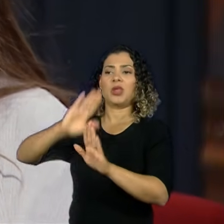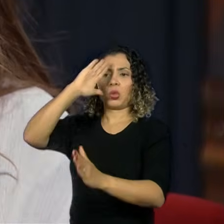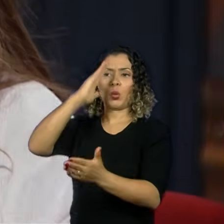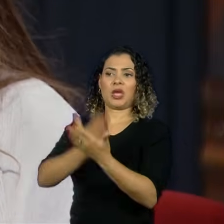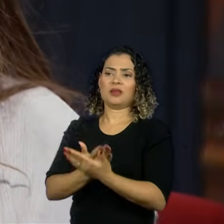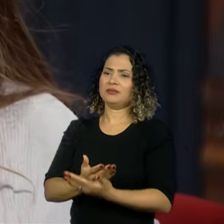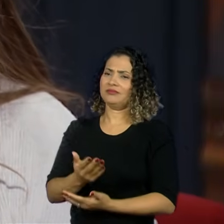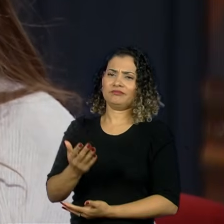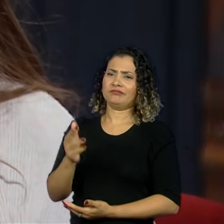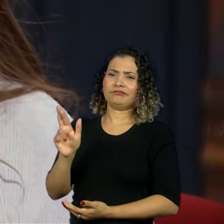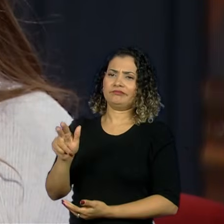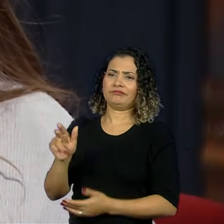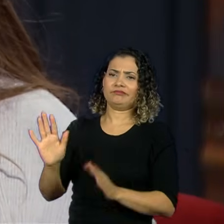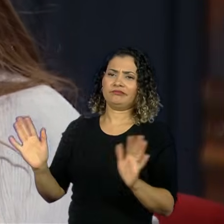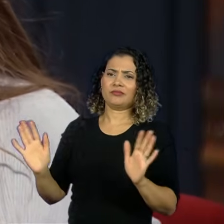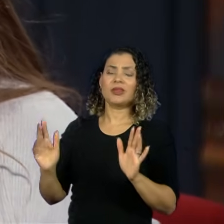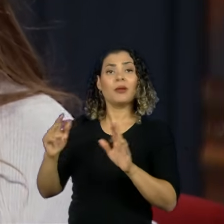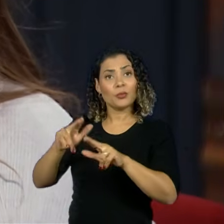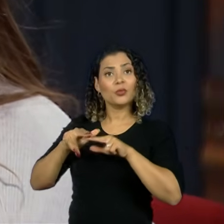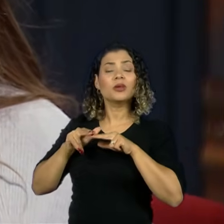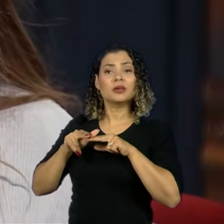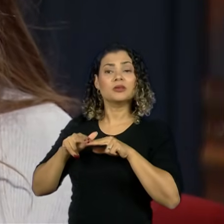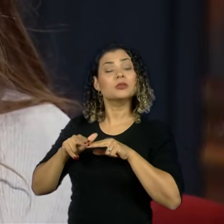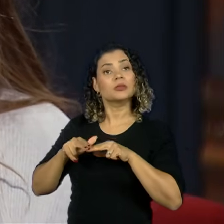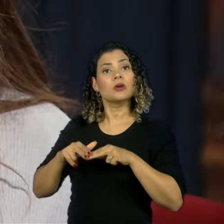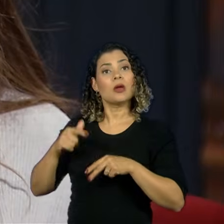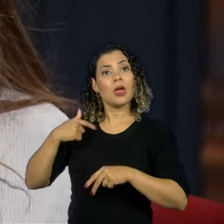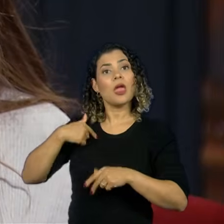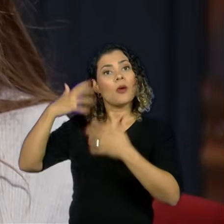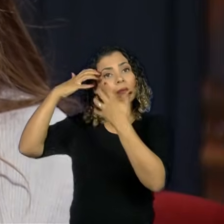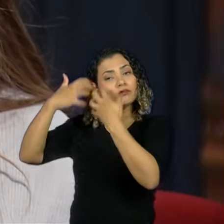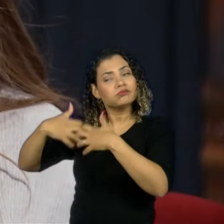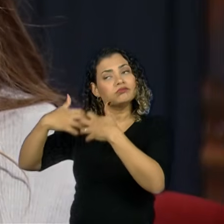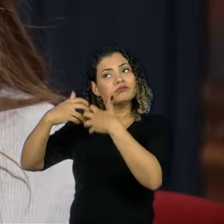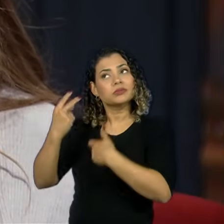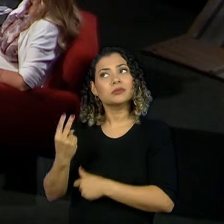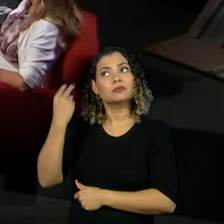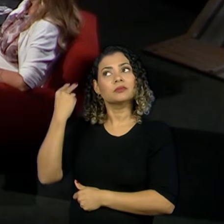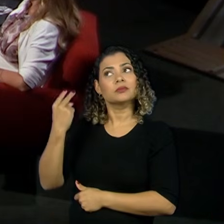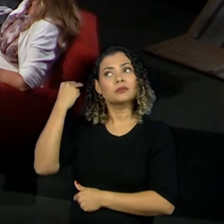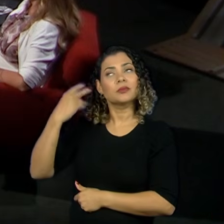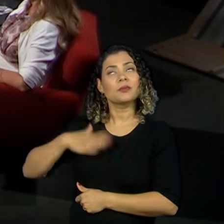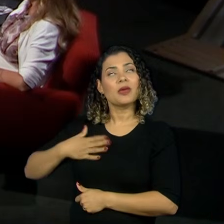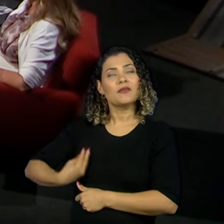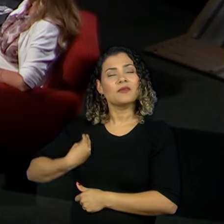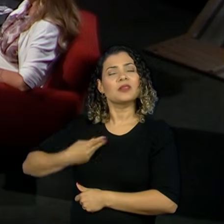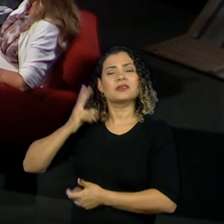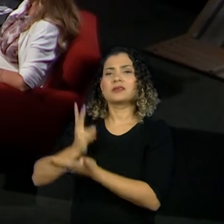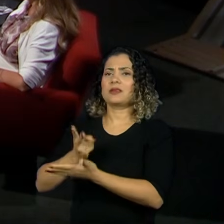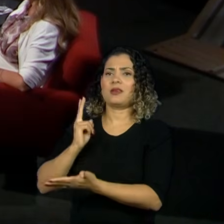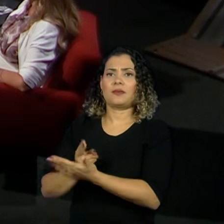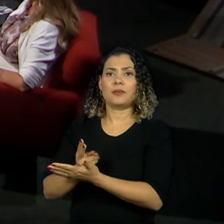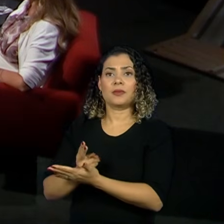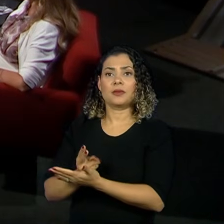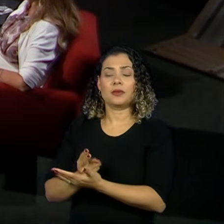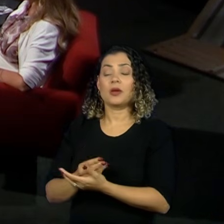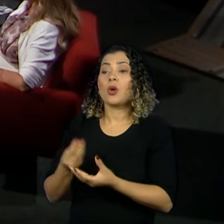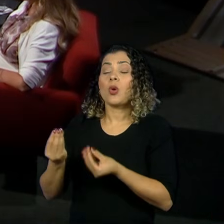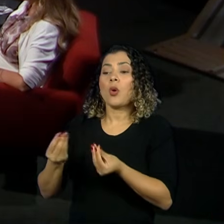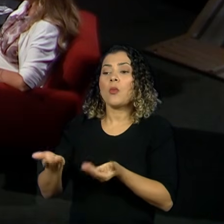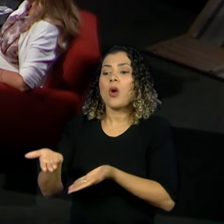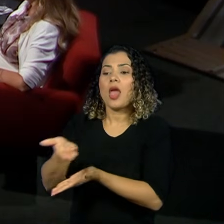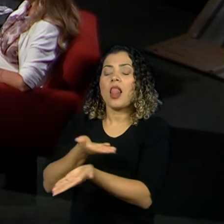não comer da própria comida. Então, evidentemente, eu repenso isso sempre. Como que a gente lida melhor com a perda?